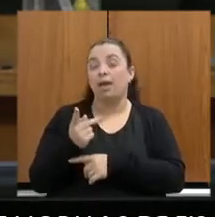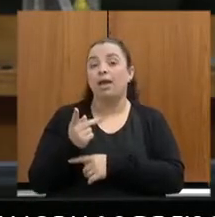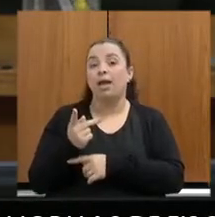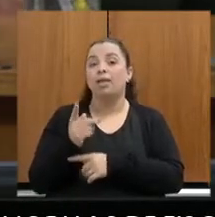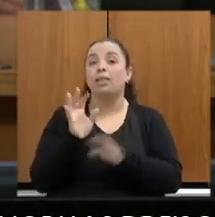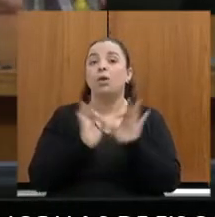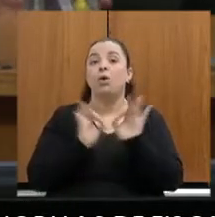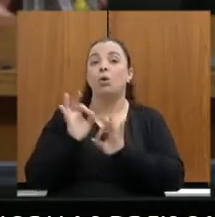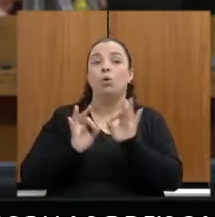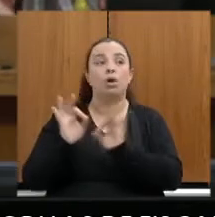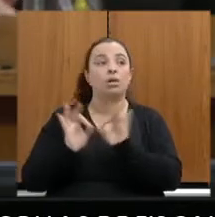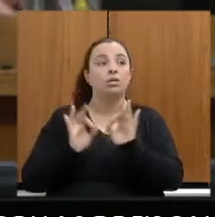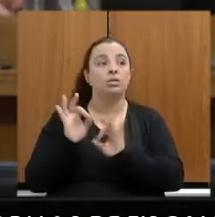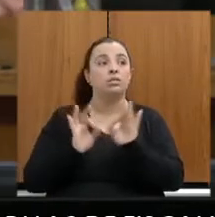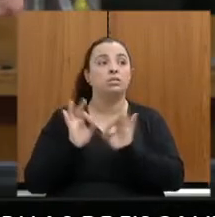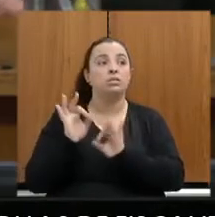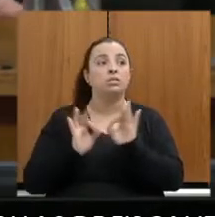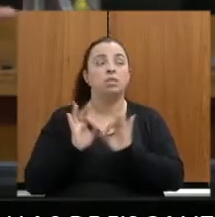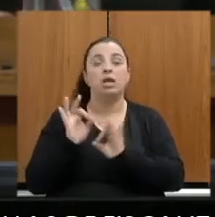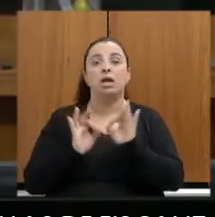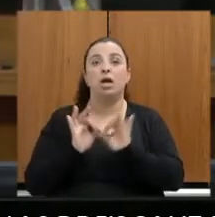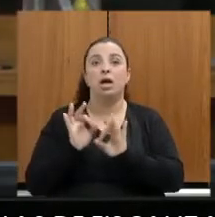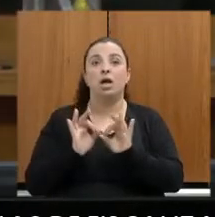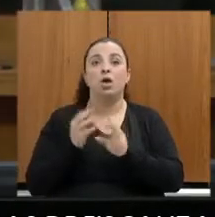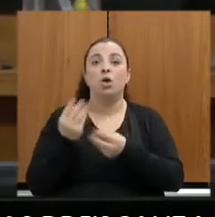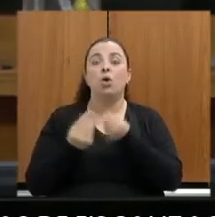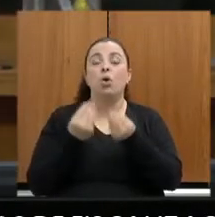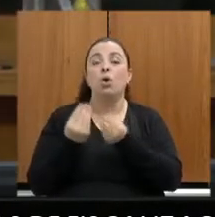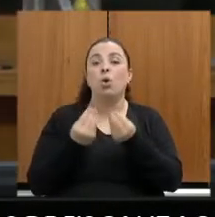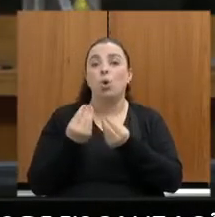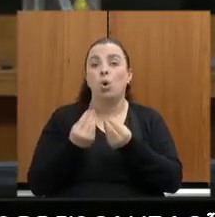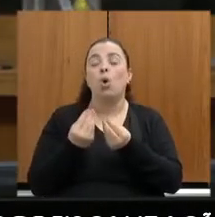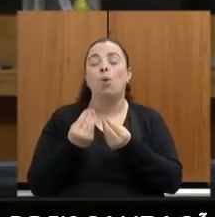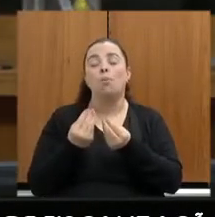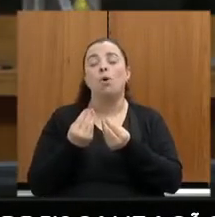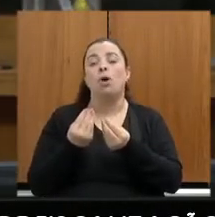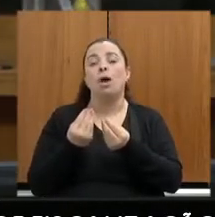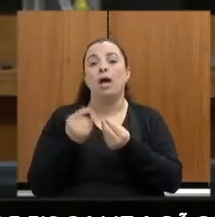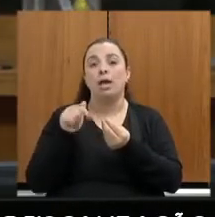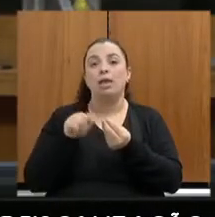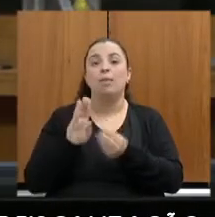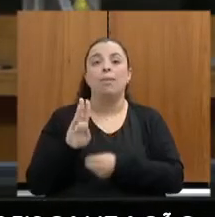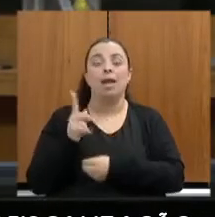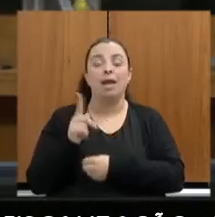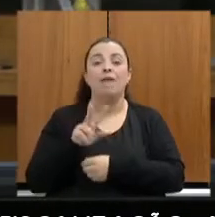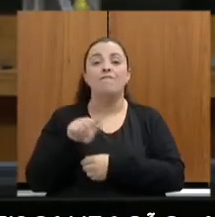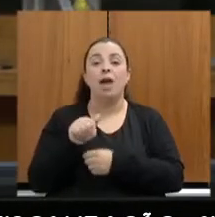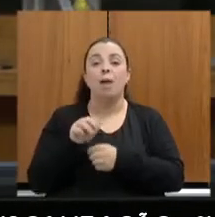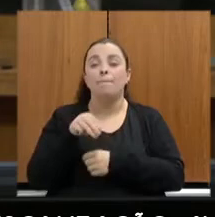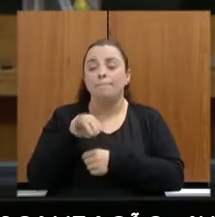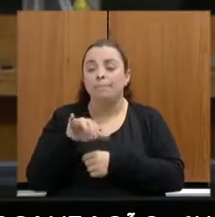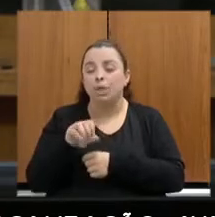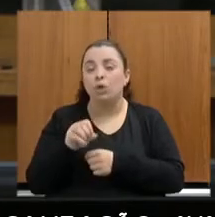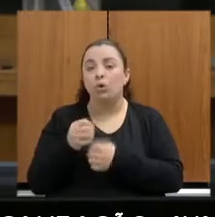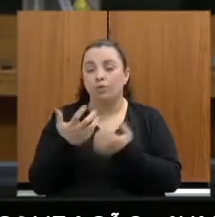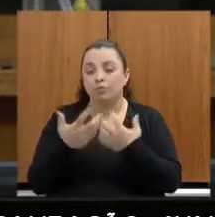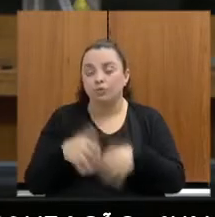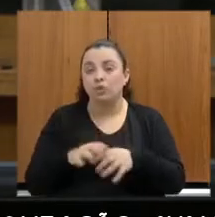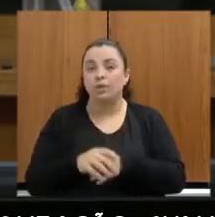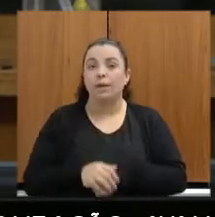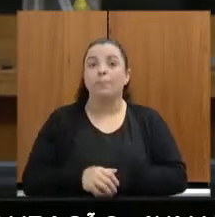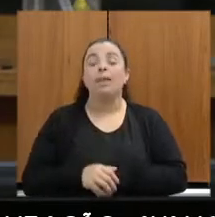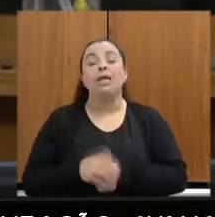organizando a forma de iniciar em Belo Horizonte também a micro de Belo Horizonte Então vai a gente não pode fazer